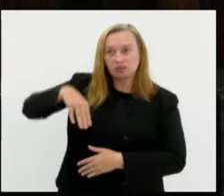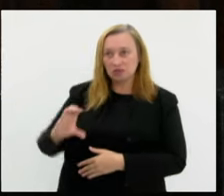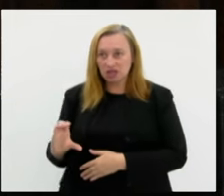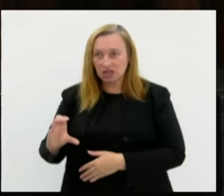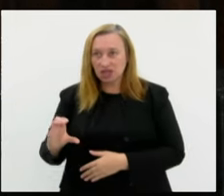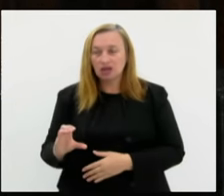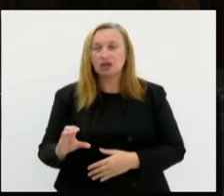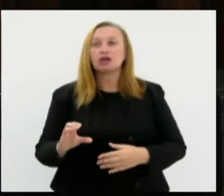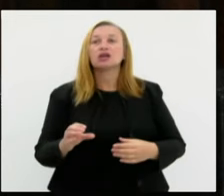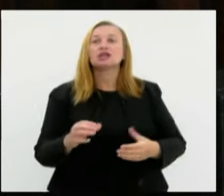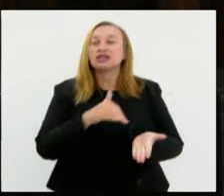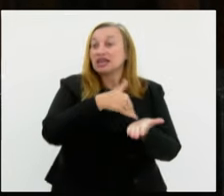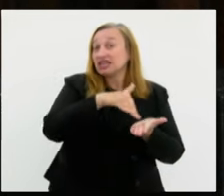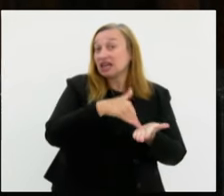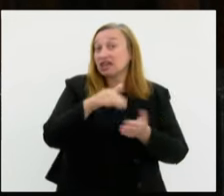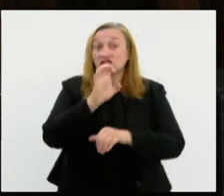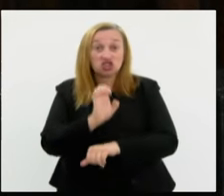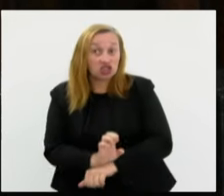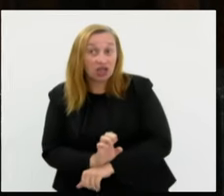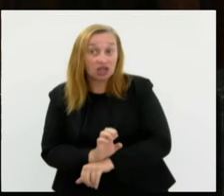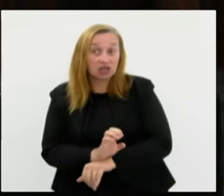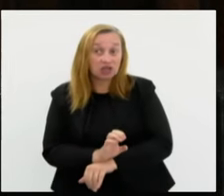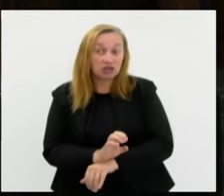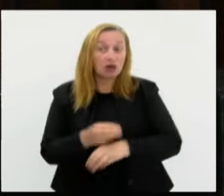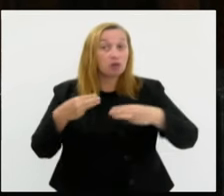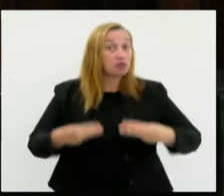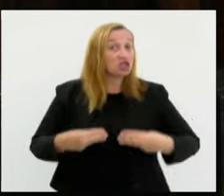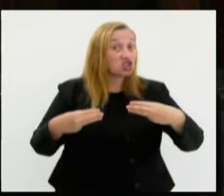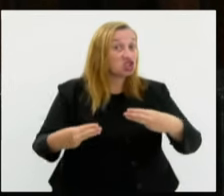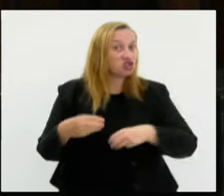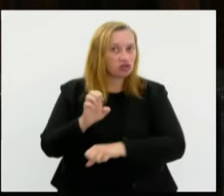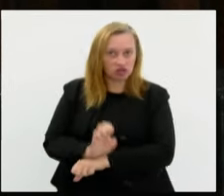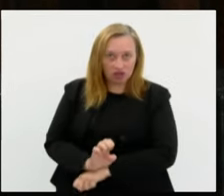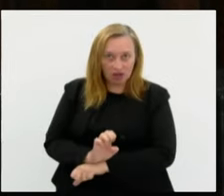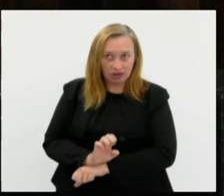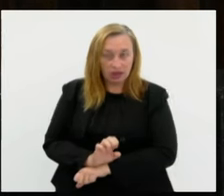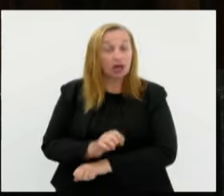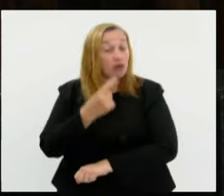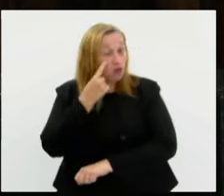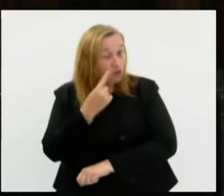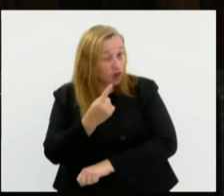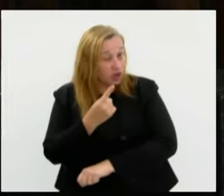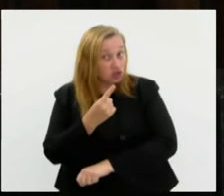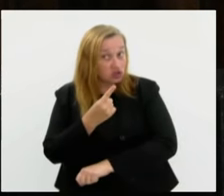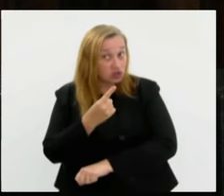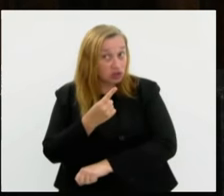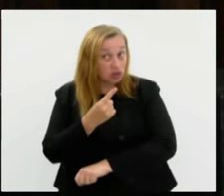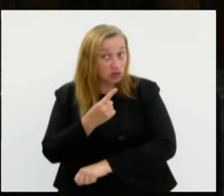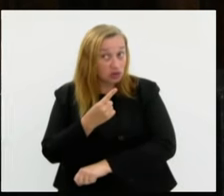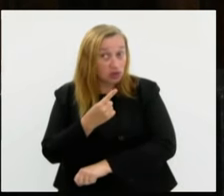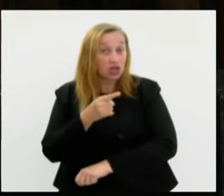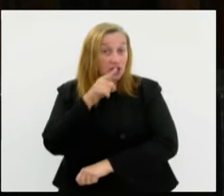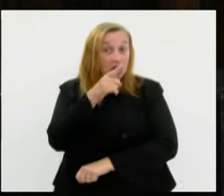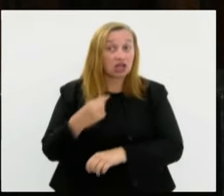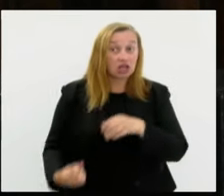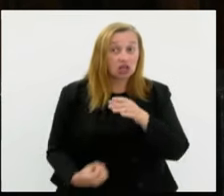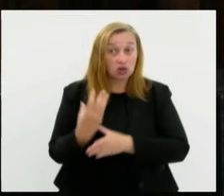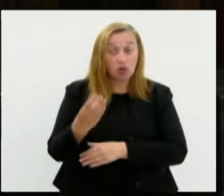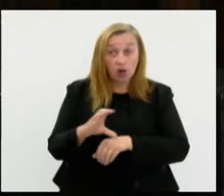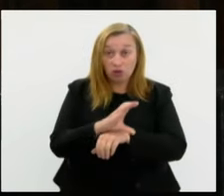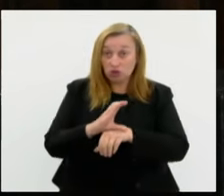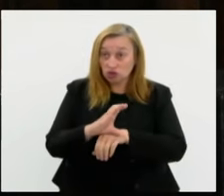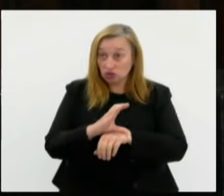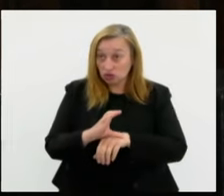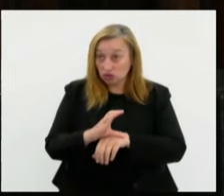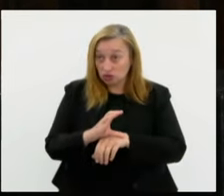foi secretário de Estado, deputado Mink foi ministro de Estado. Então veja a peculiaridade, deputado Mink foi o autor da nossa Constituição,